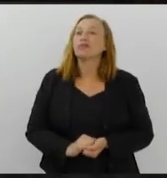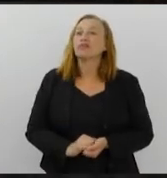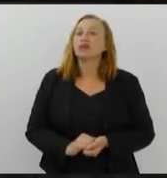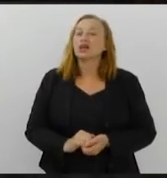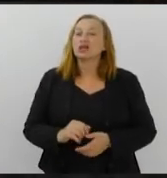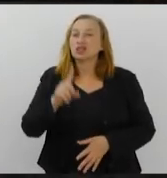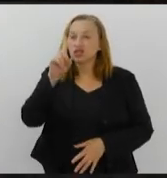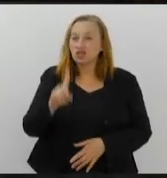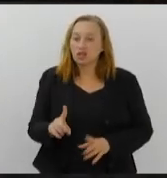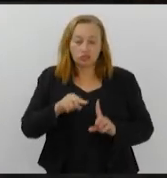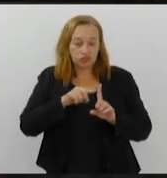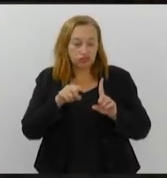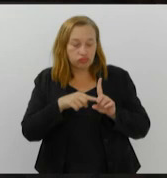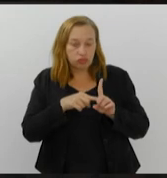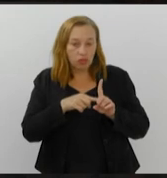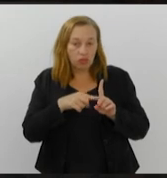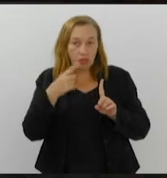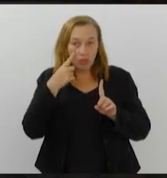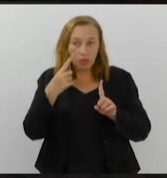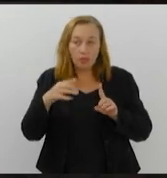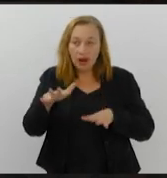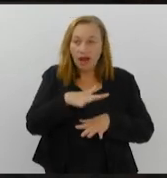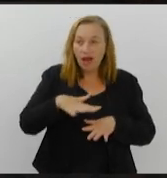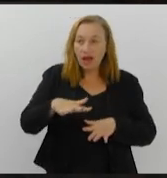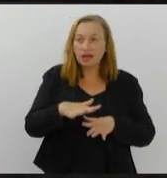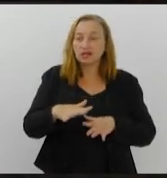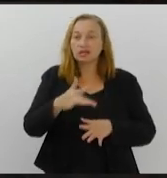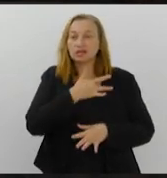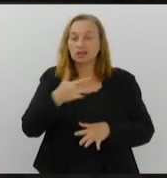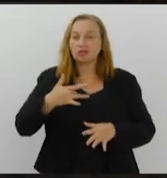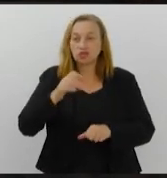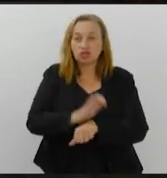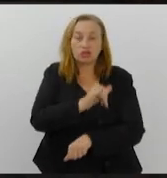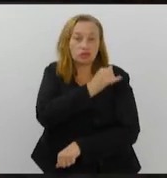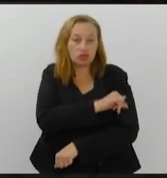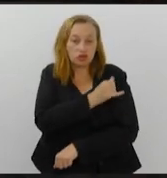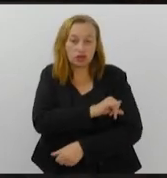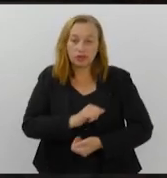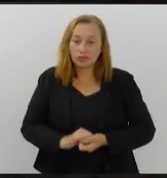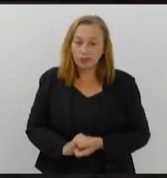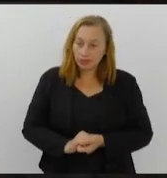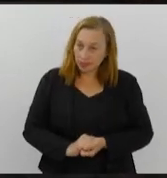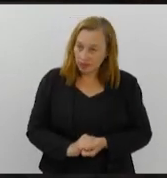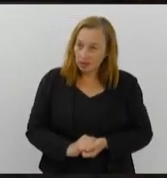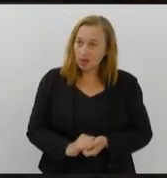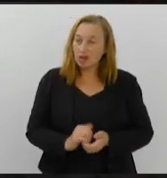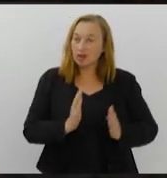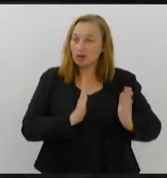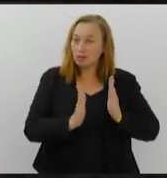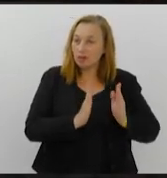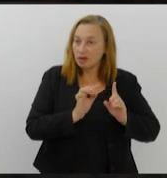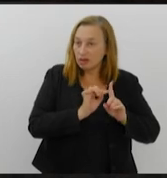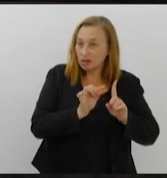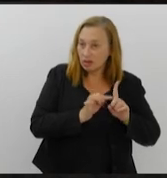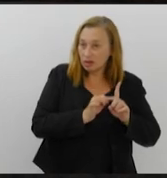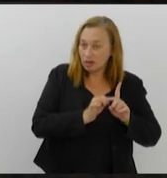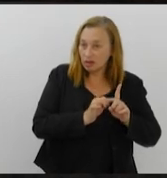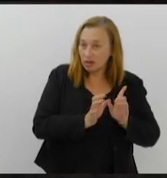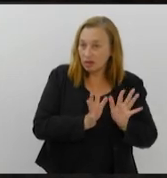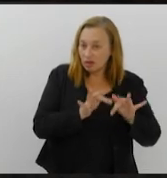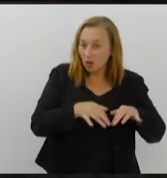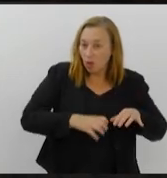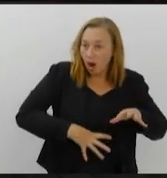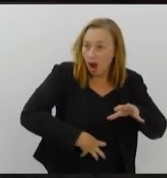gestante assistida por unidades de saúde da rede pública no âmbito do Estado do Rio de Janeiro, cuja gestação termine em